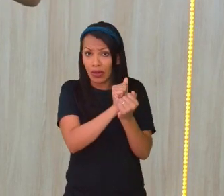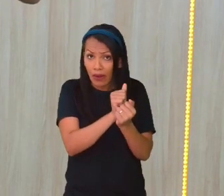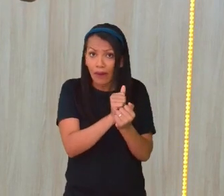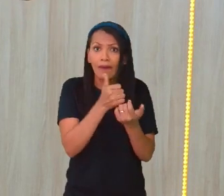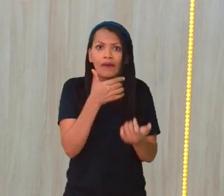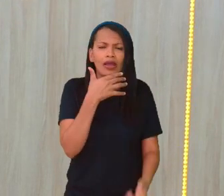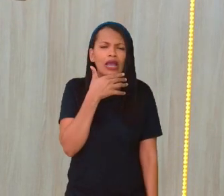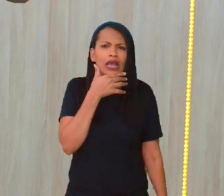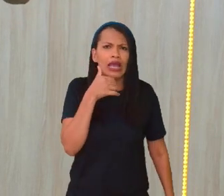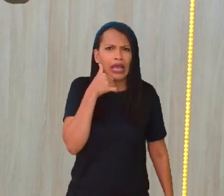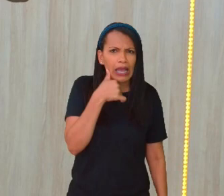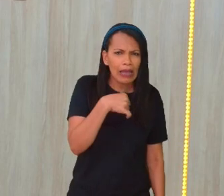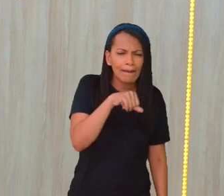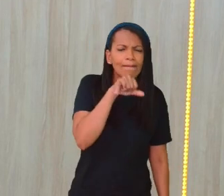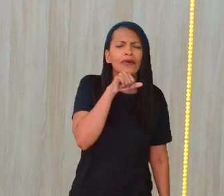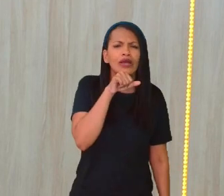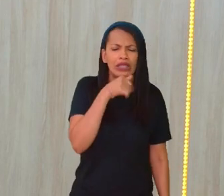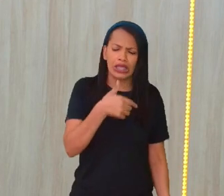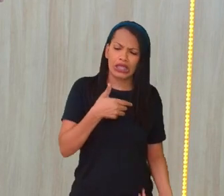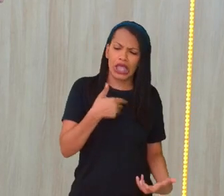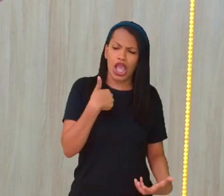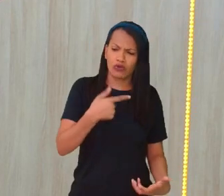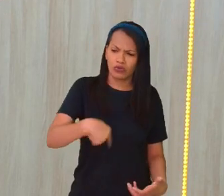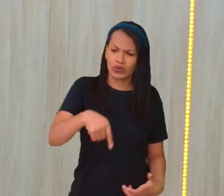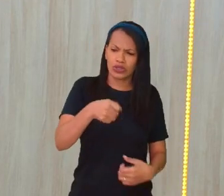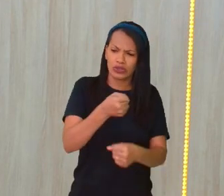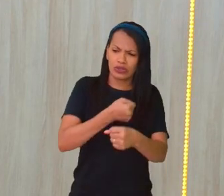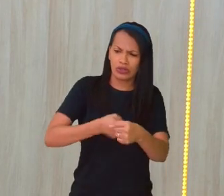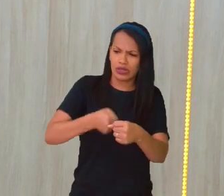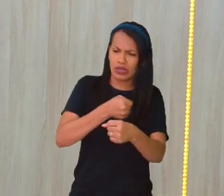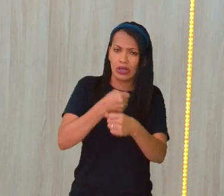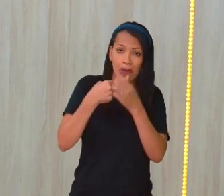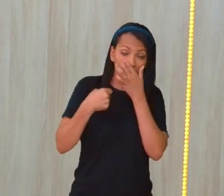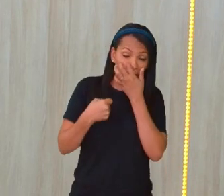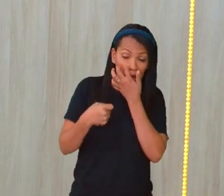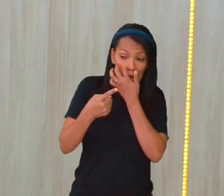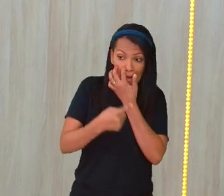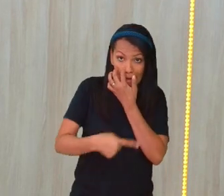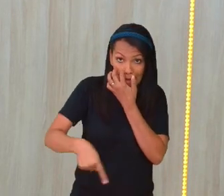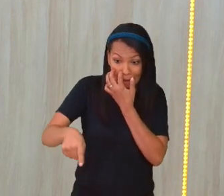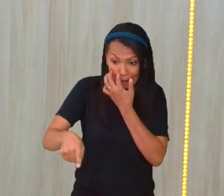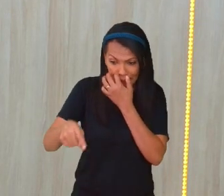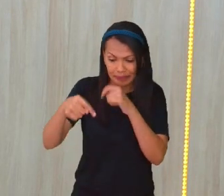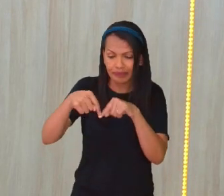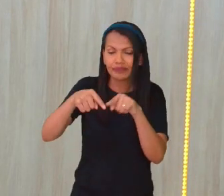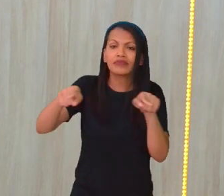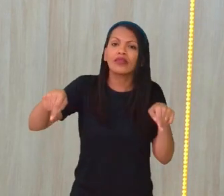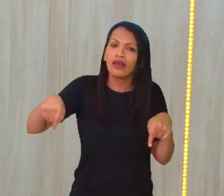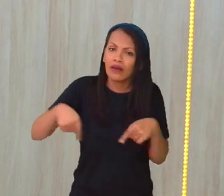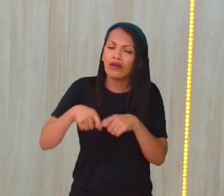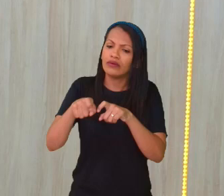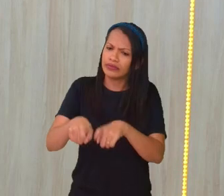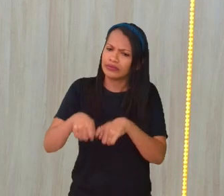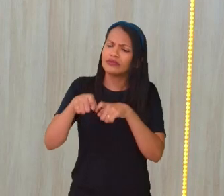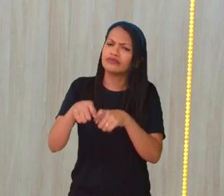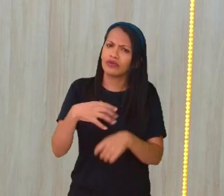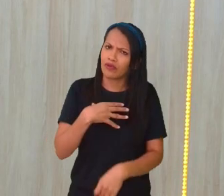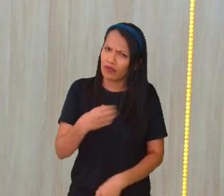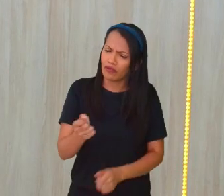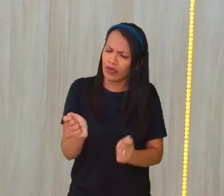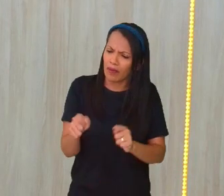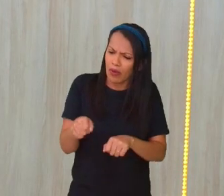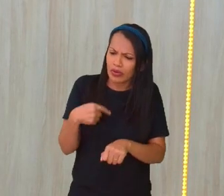se oferece para trabalhar como cozinheira, vai até o lugar onde o filho poderia estar,